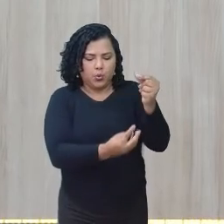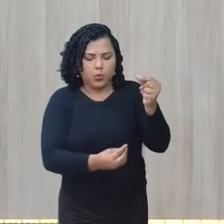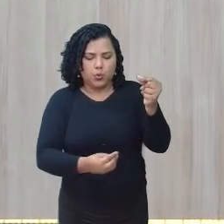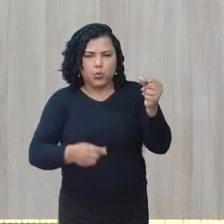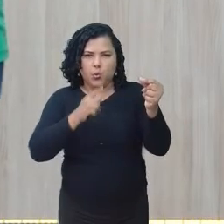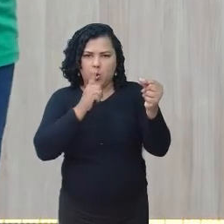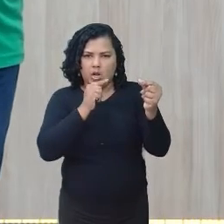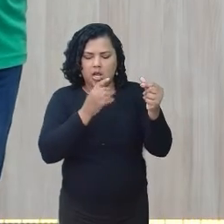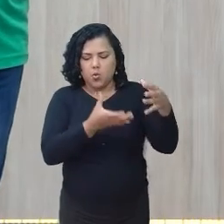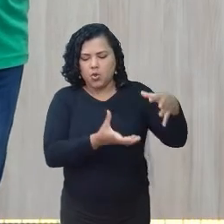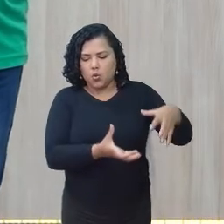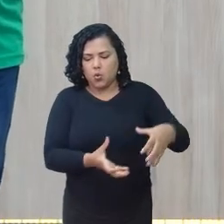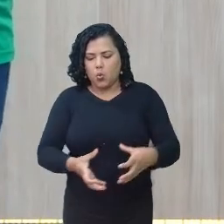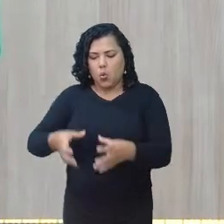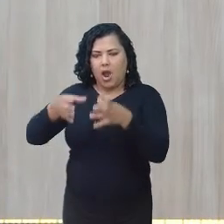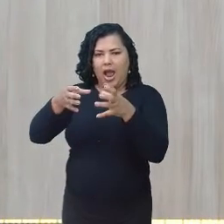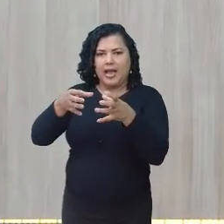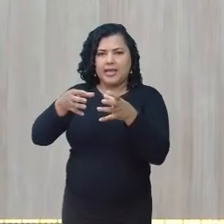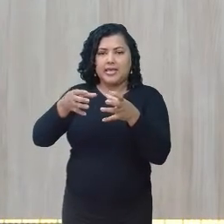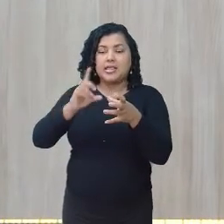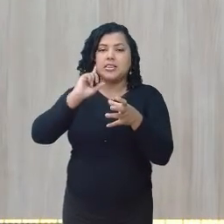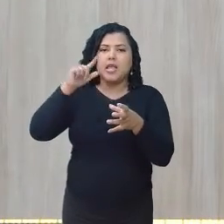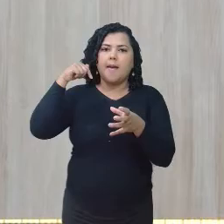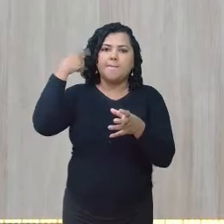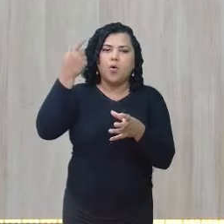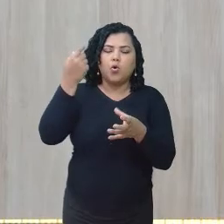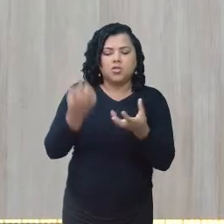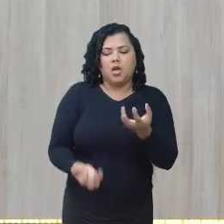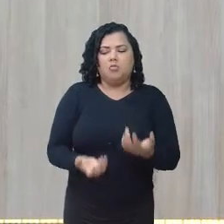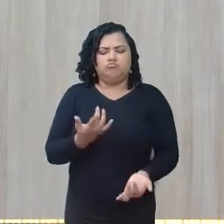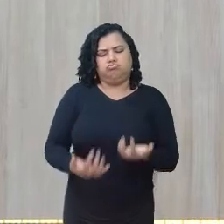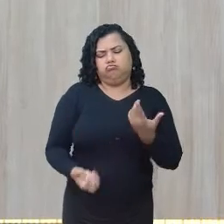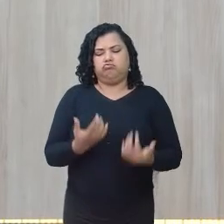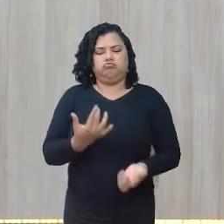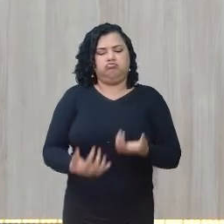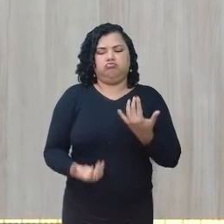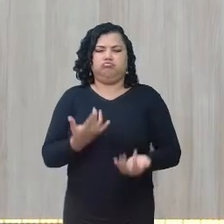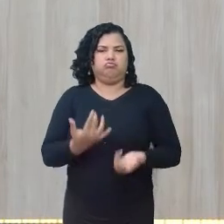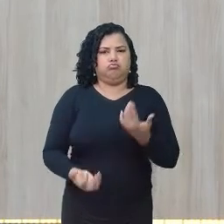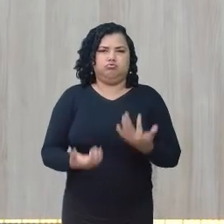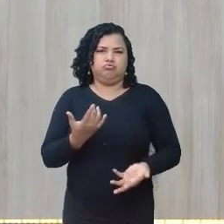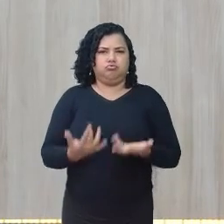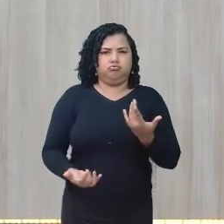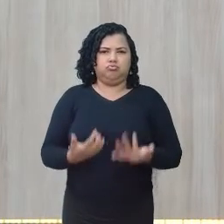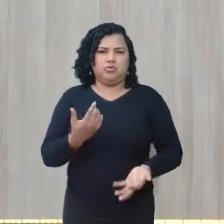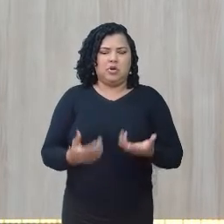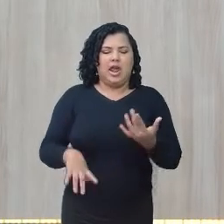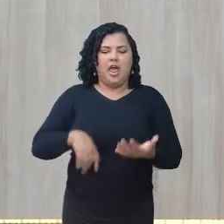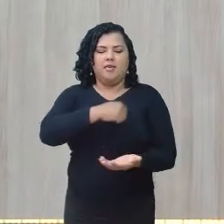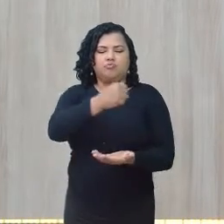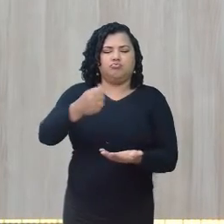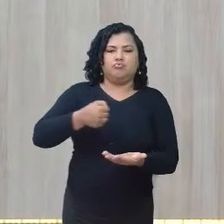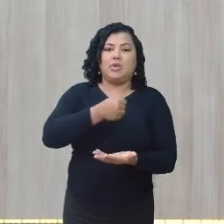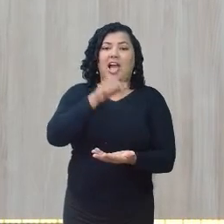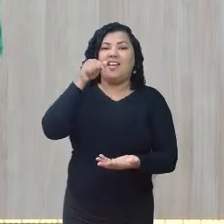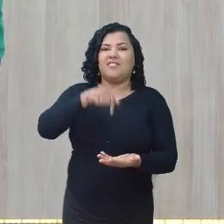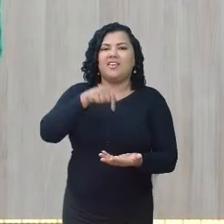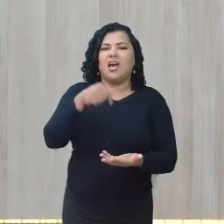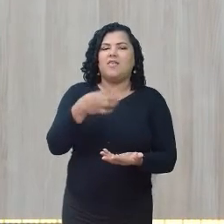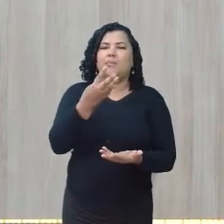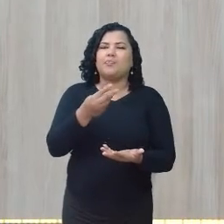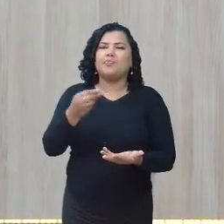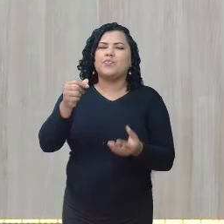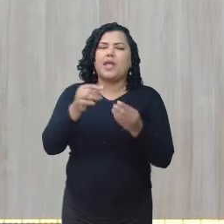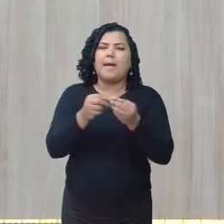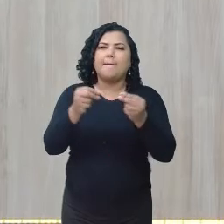e aquele melaço ele seria levado depois para a chamada casa de purgar. E ali eles tinham recipientes,